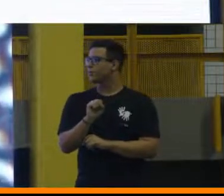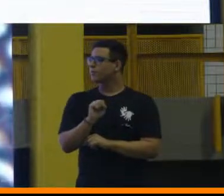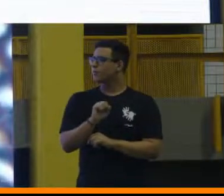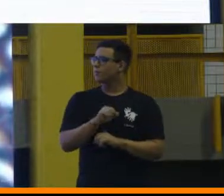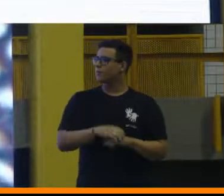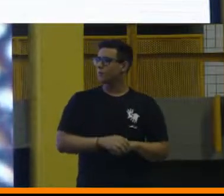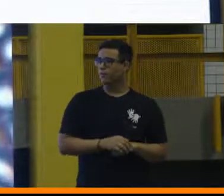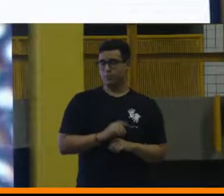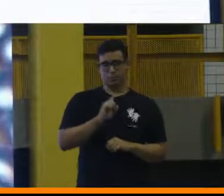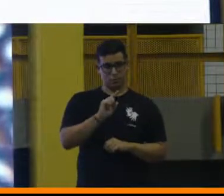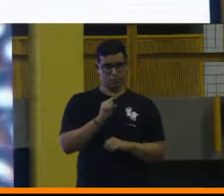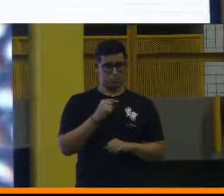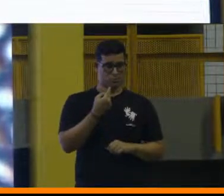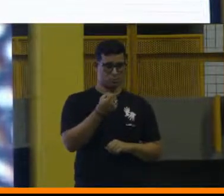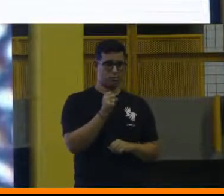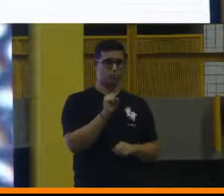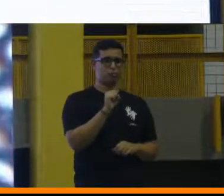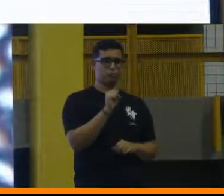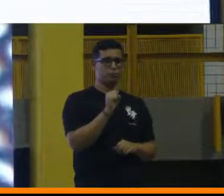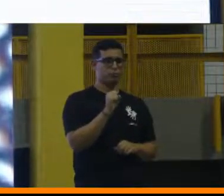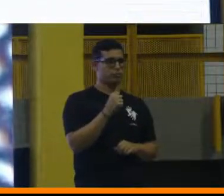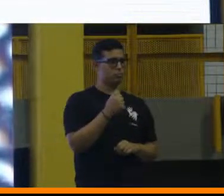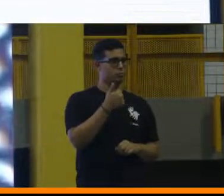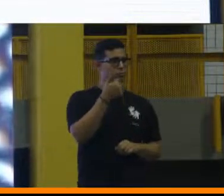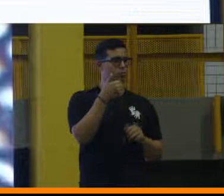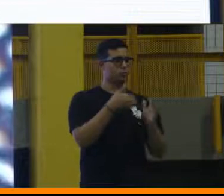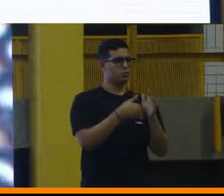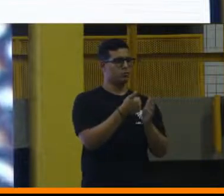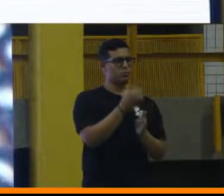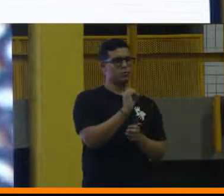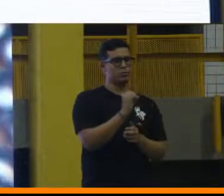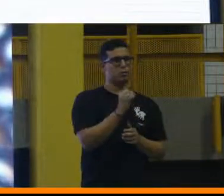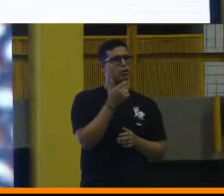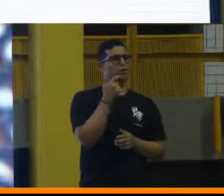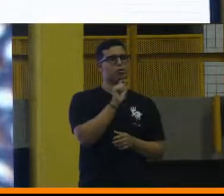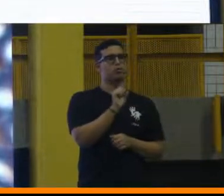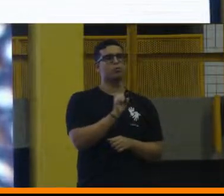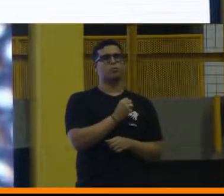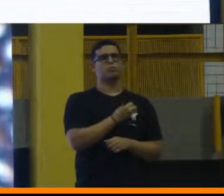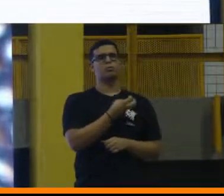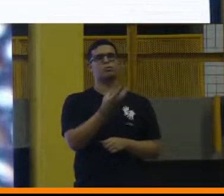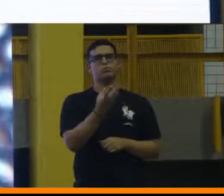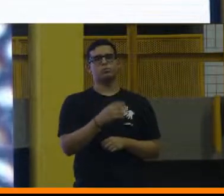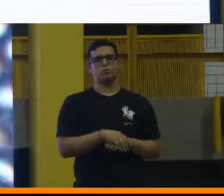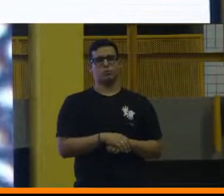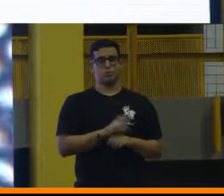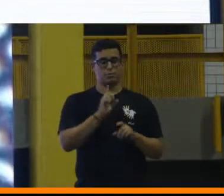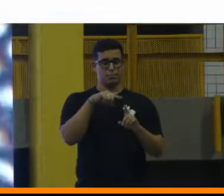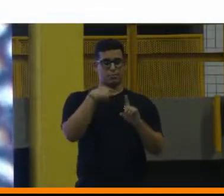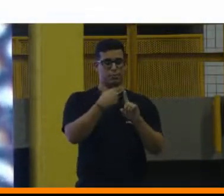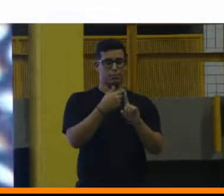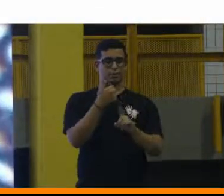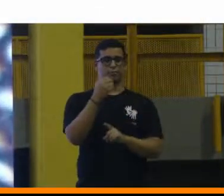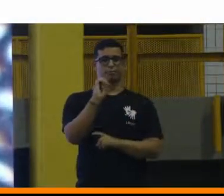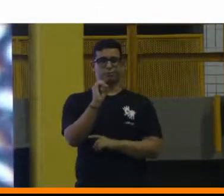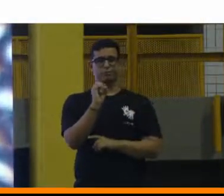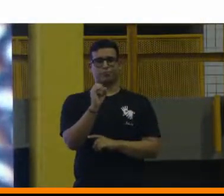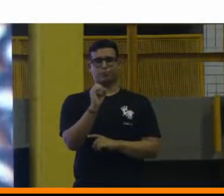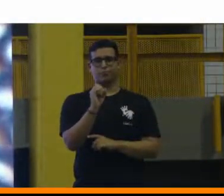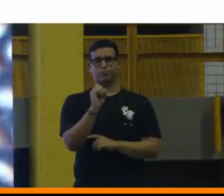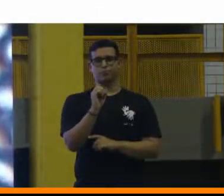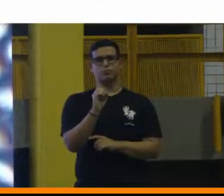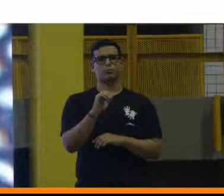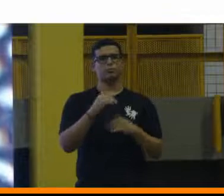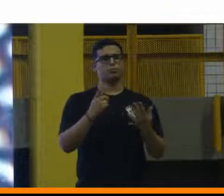próximo segundo, de 1 até 2, ele ganhou quanto? Mais 10. Então a